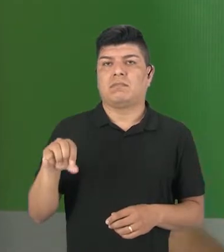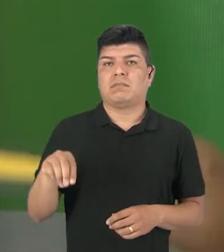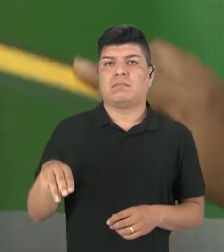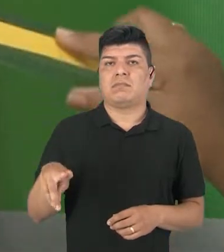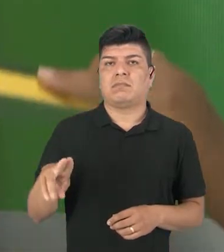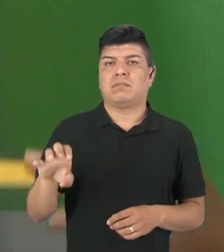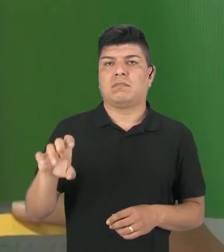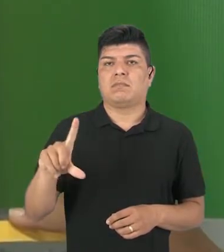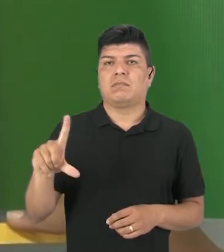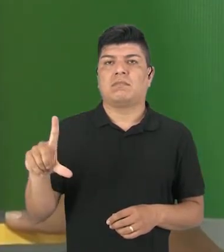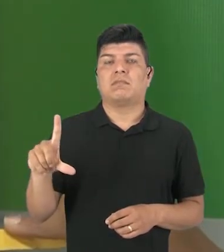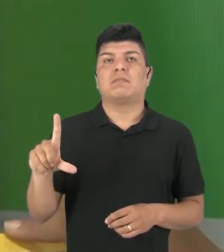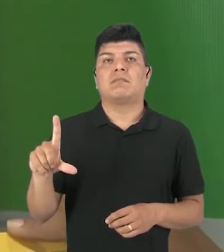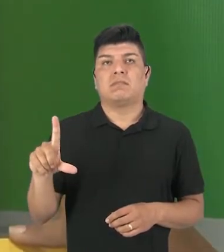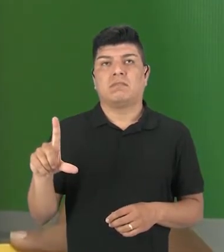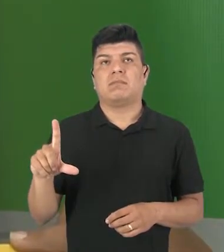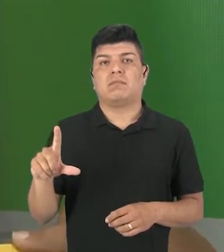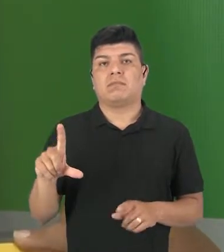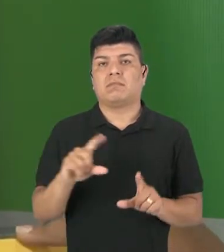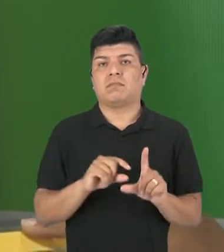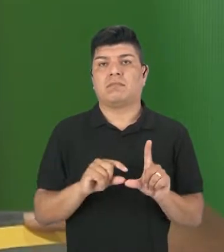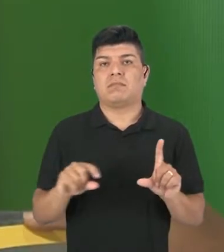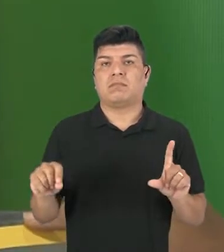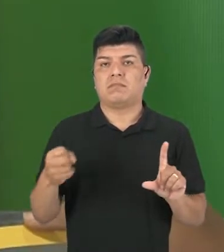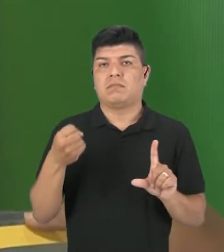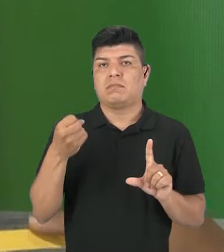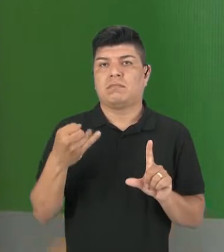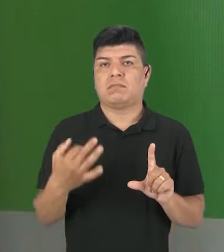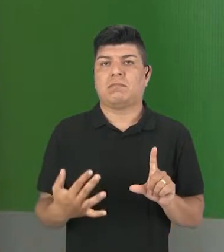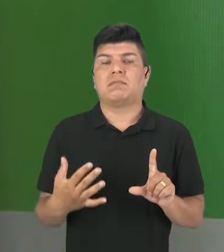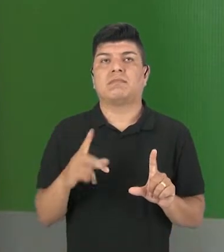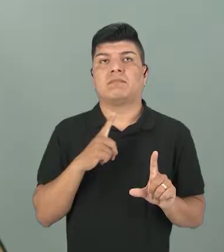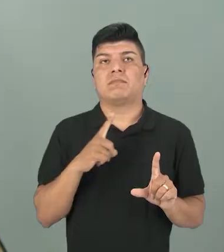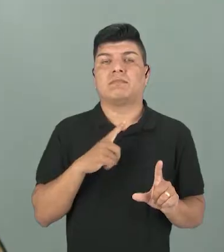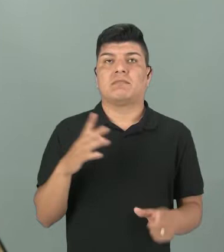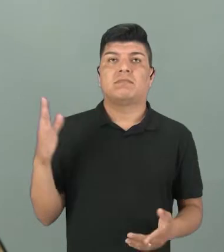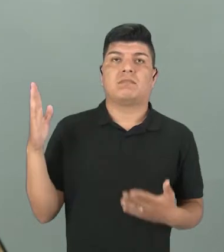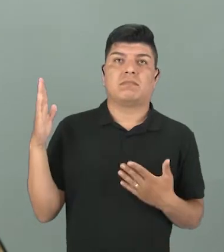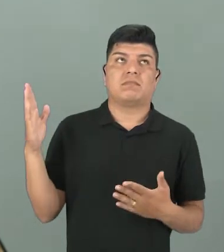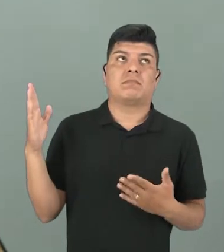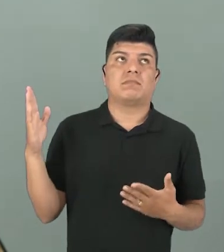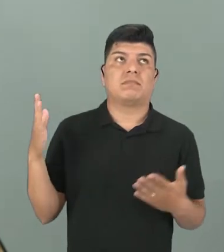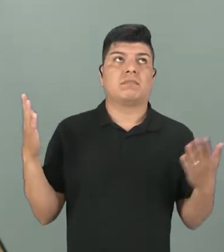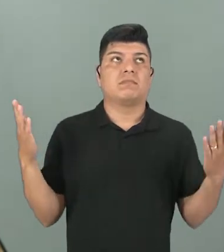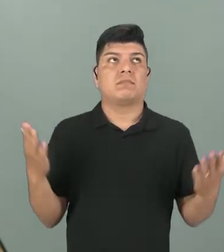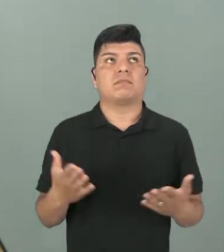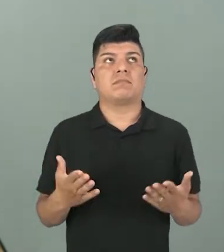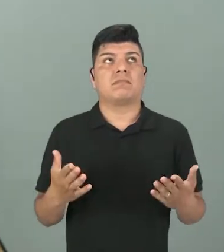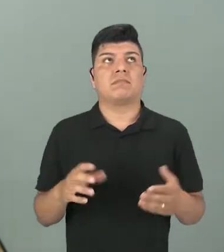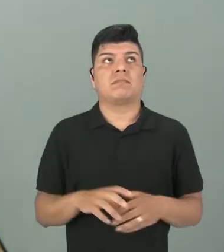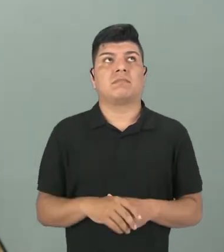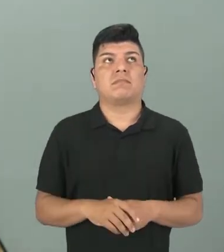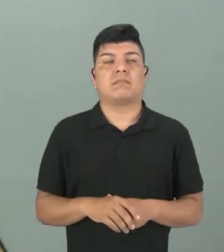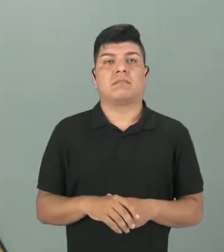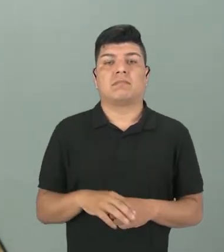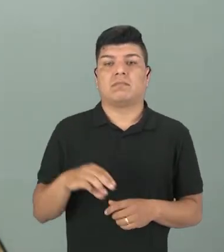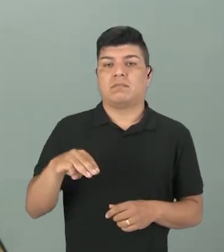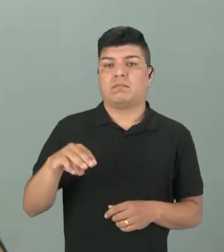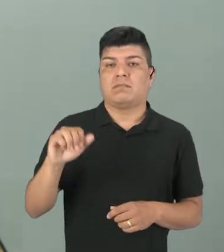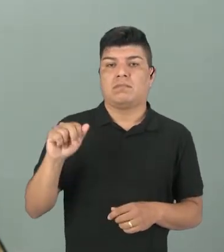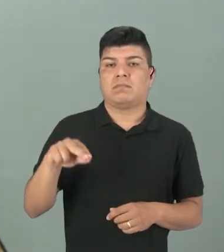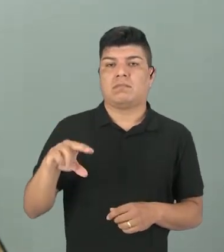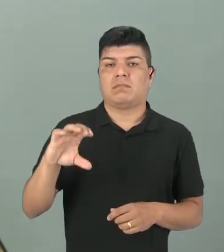Oliveira e a legenda bem baixa, ou seja, a explicação. Agora nós vamos para a